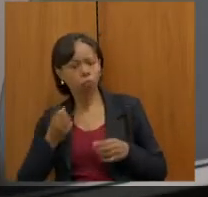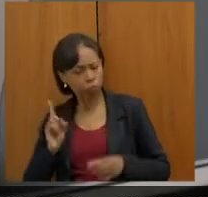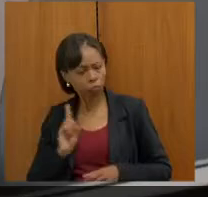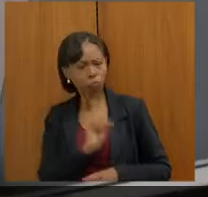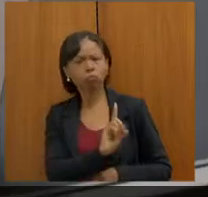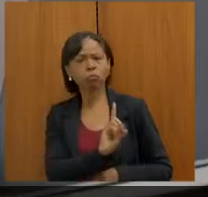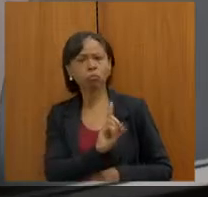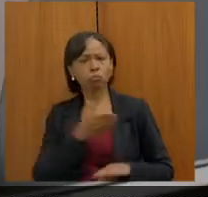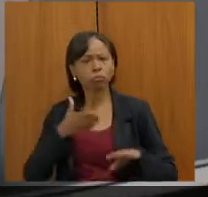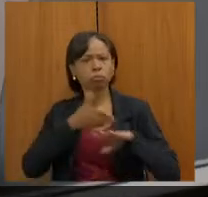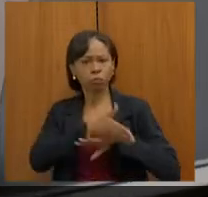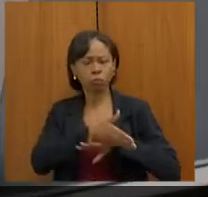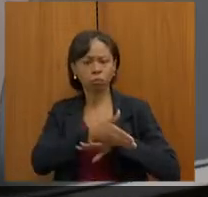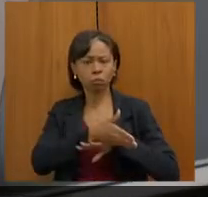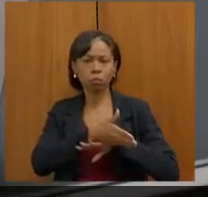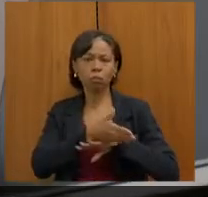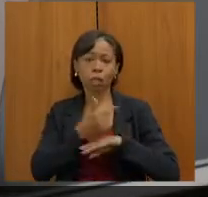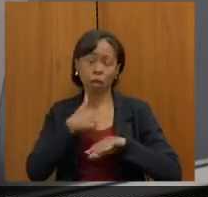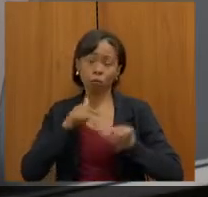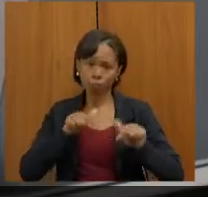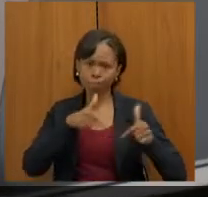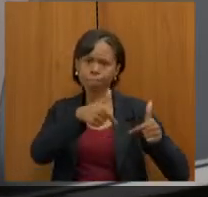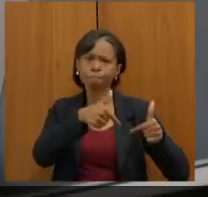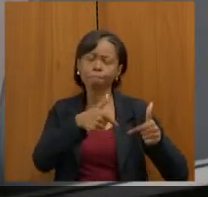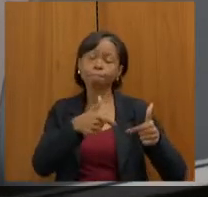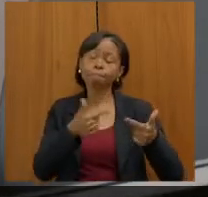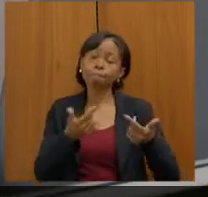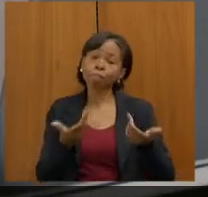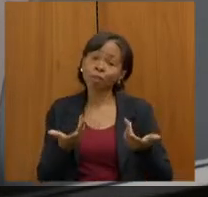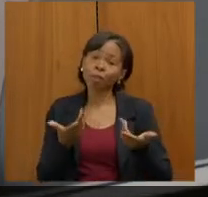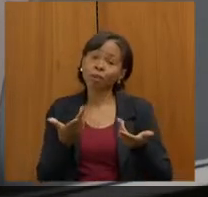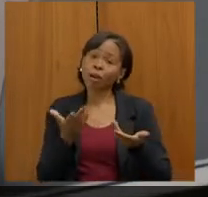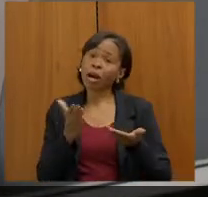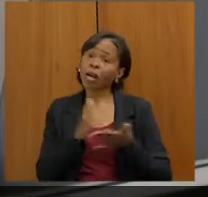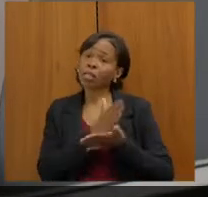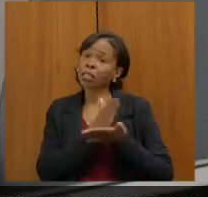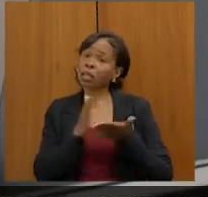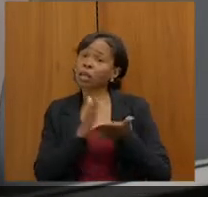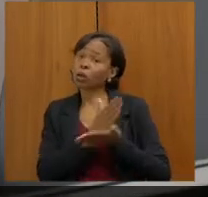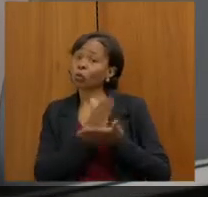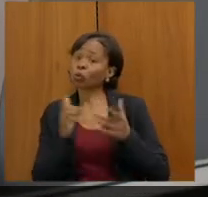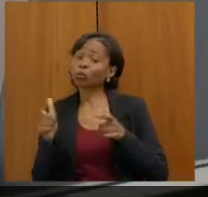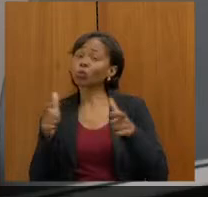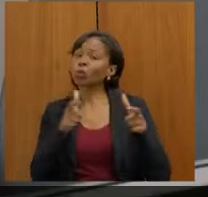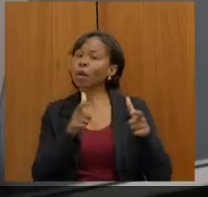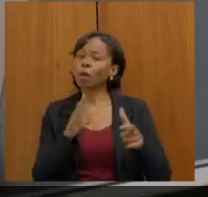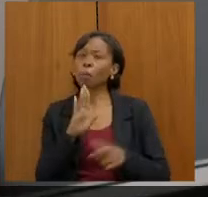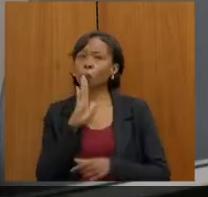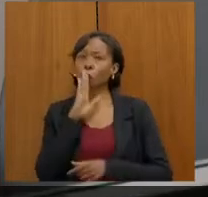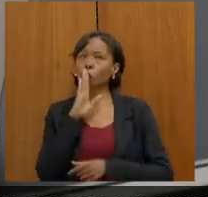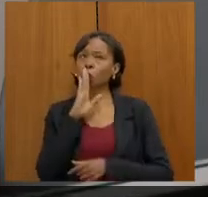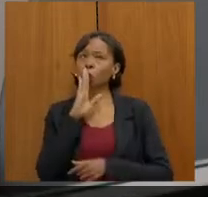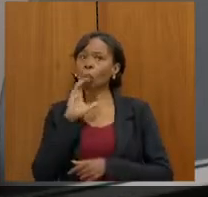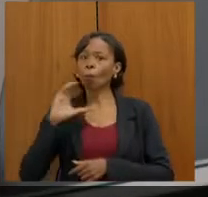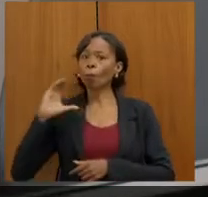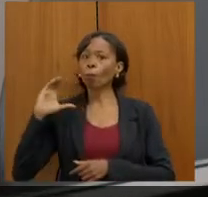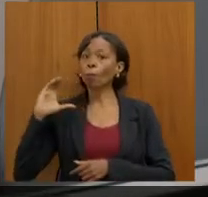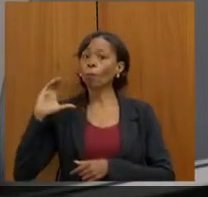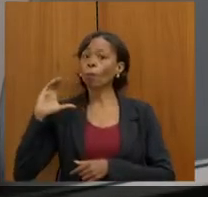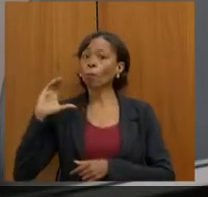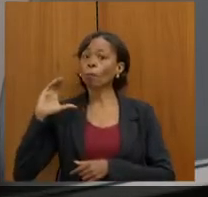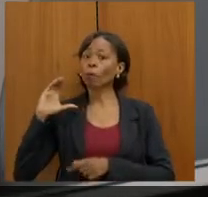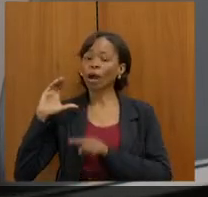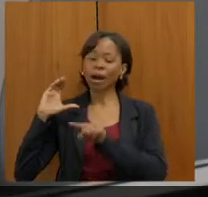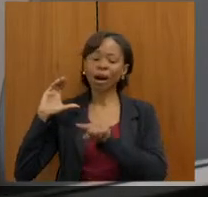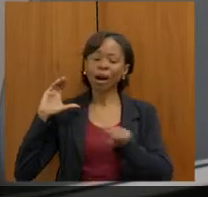atuar e vejo que muitos feminicídios a omissão mata a omissão mata o silêncio mata